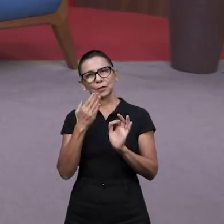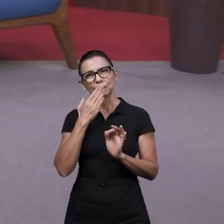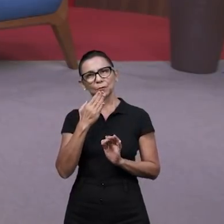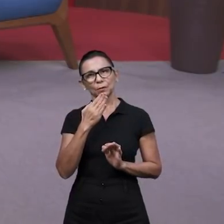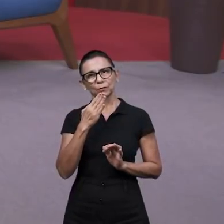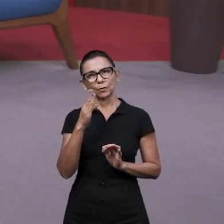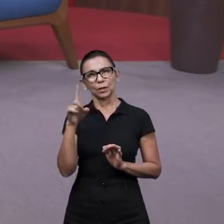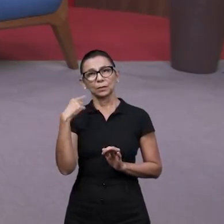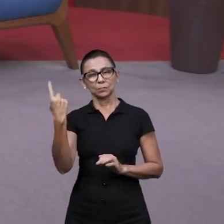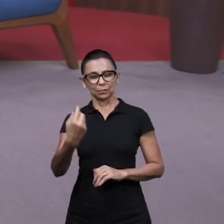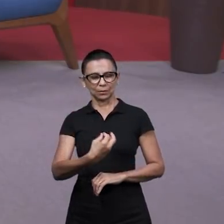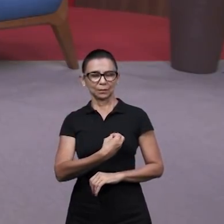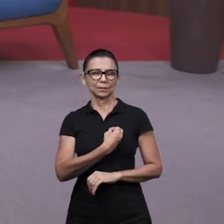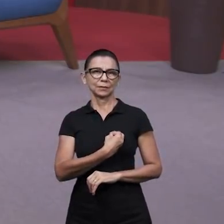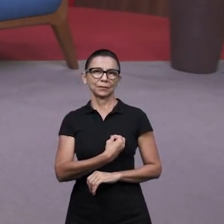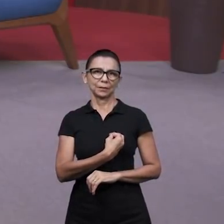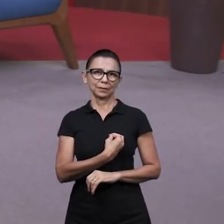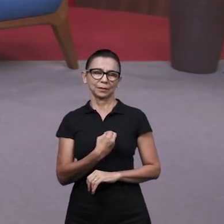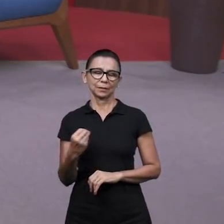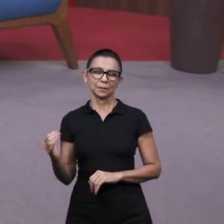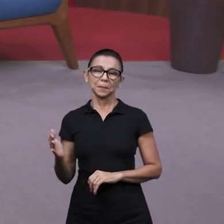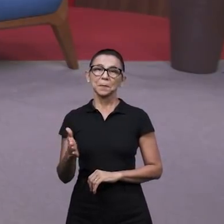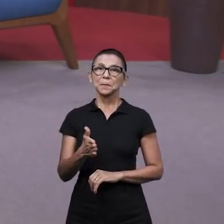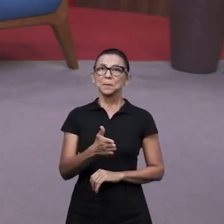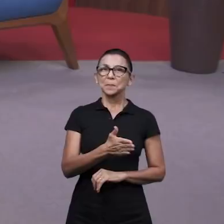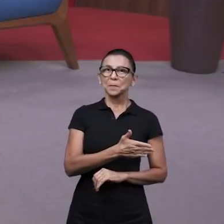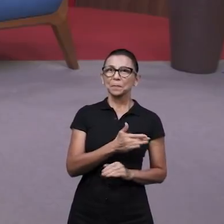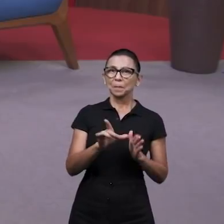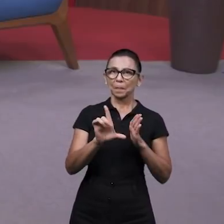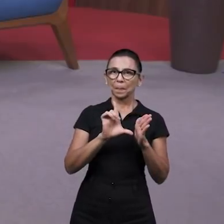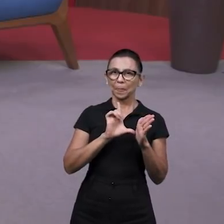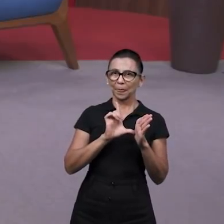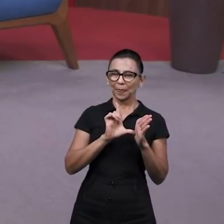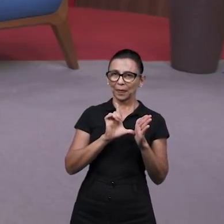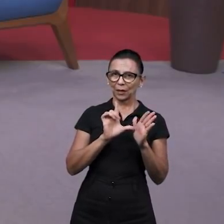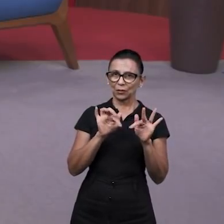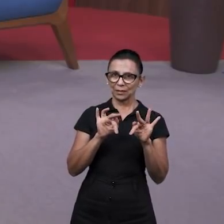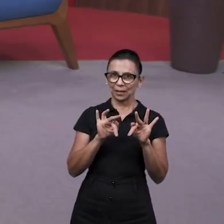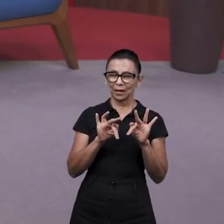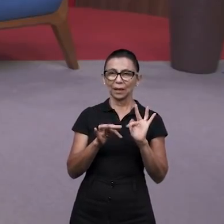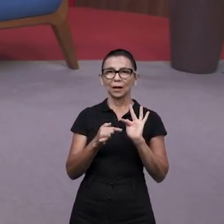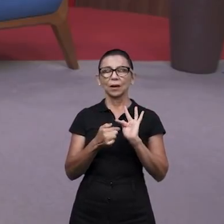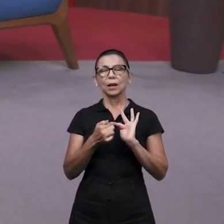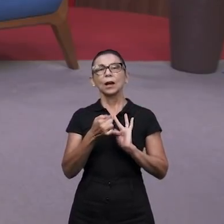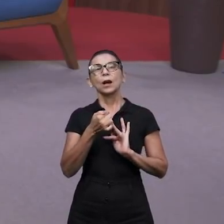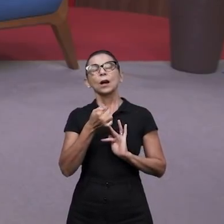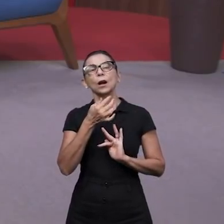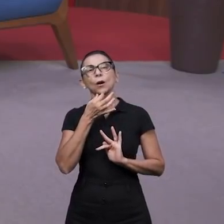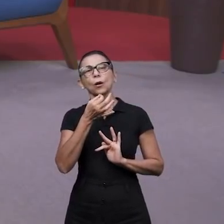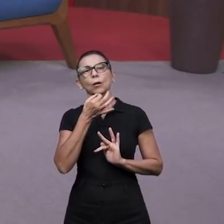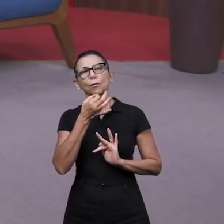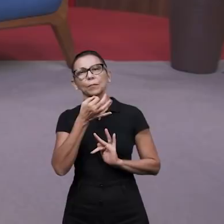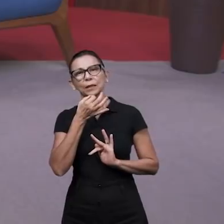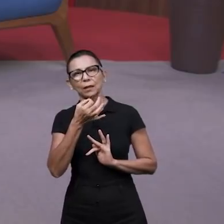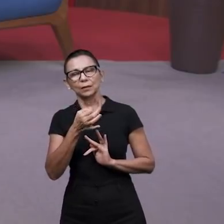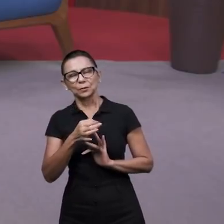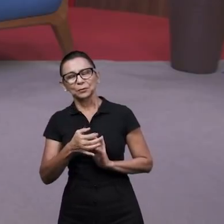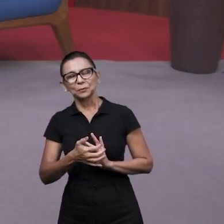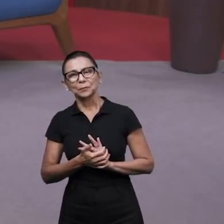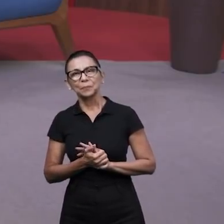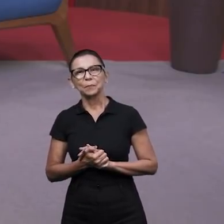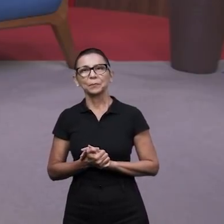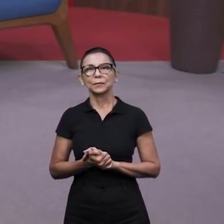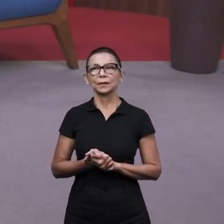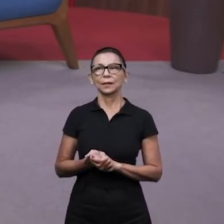mas antes de nós encerrarmos, nós vamos trazer aqui um comentário que nos foi enviado, e nos foi enviado através de um